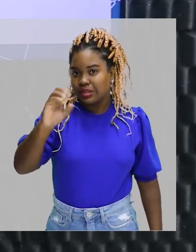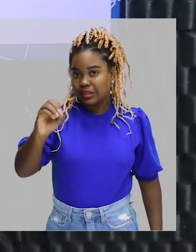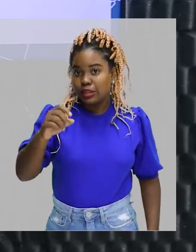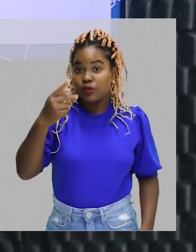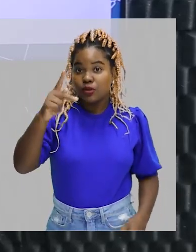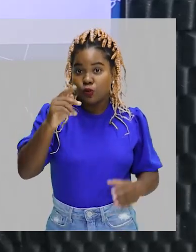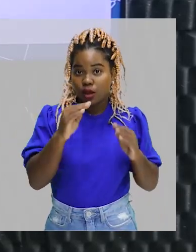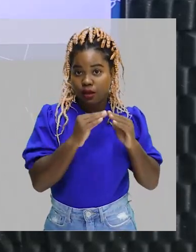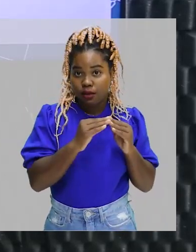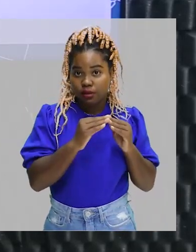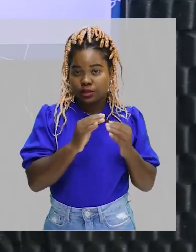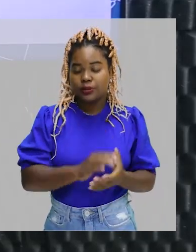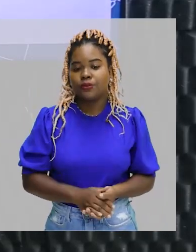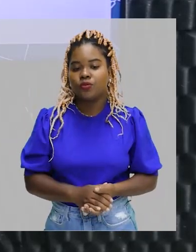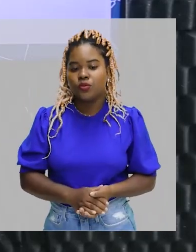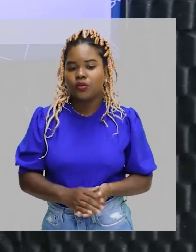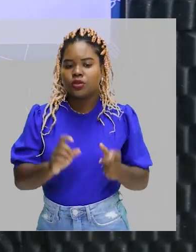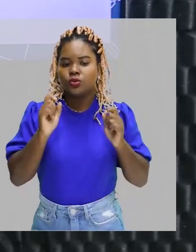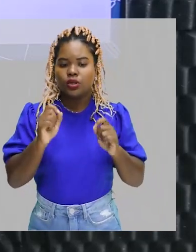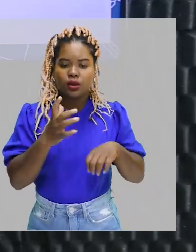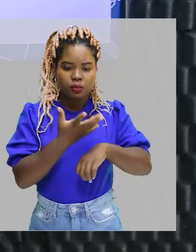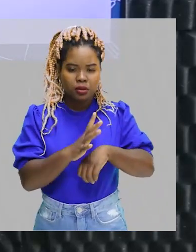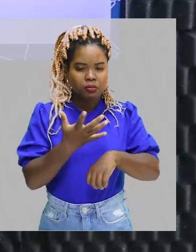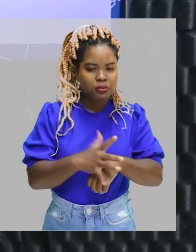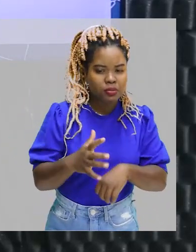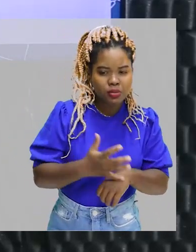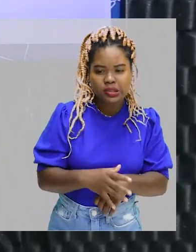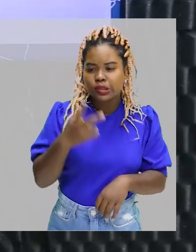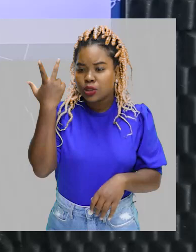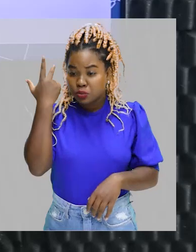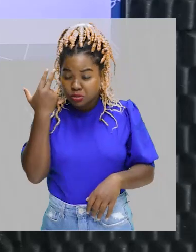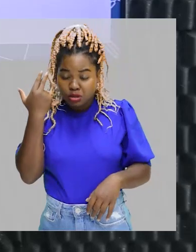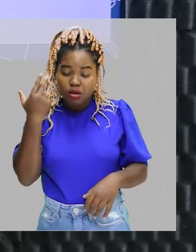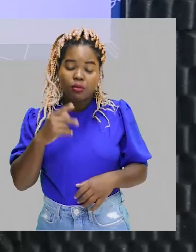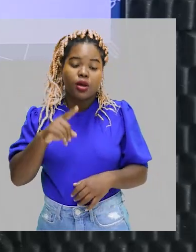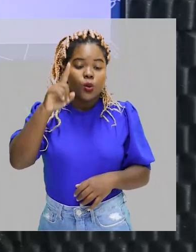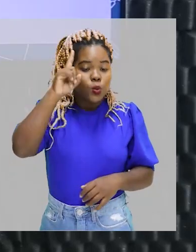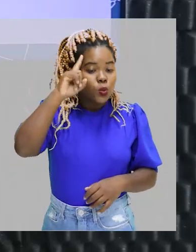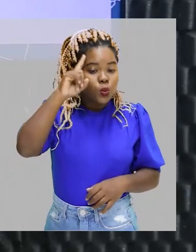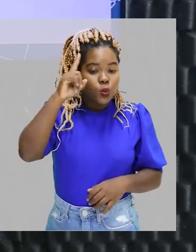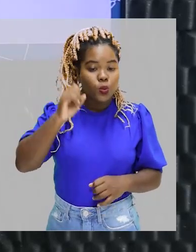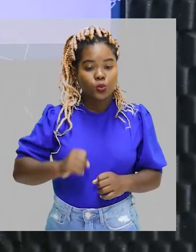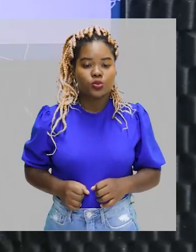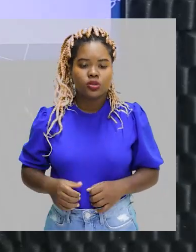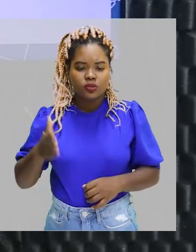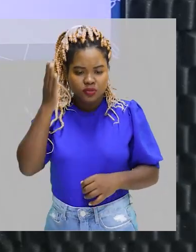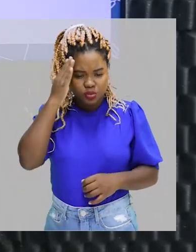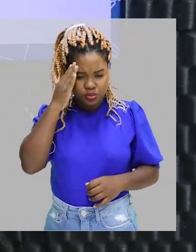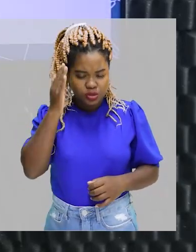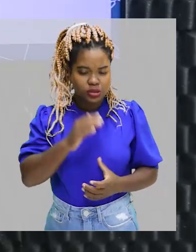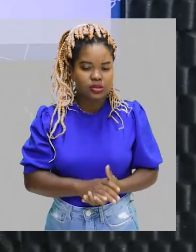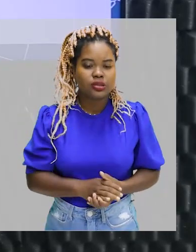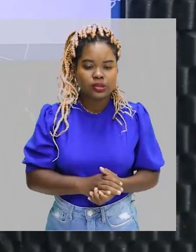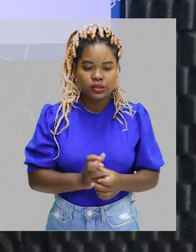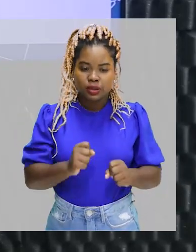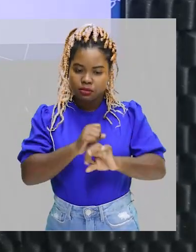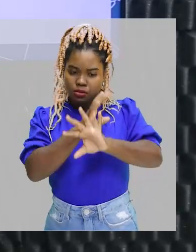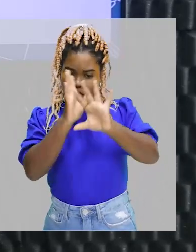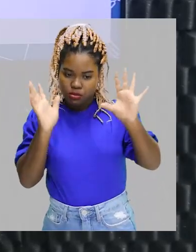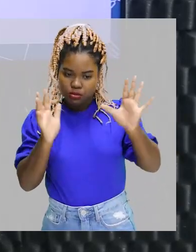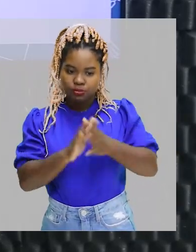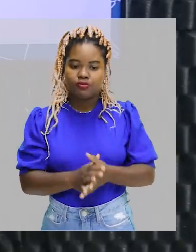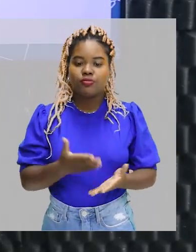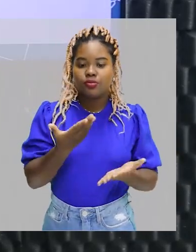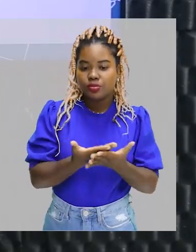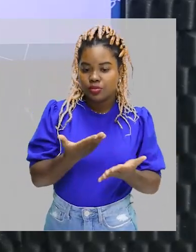casa. Então, a diluição é uma prática muito comum. Nós vamos compreender um pouquinho mais sobre diluição na